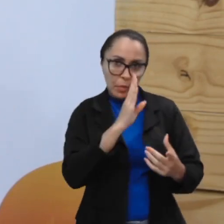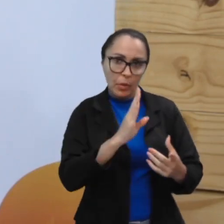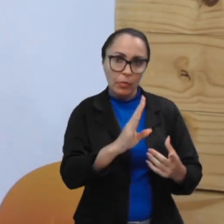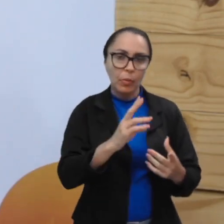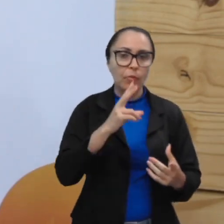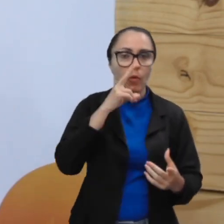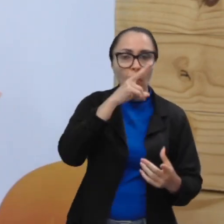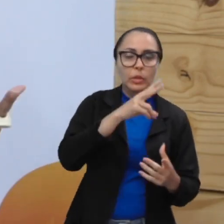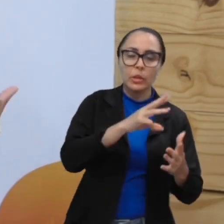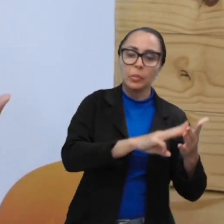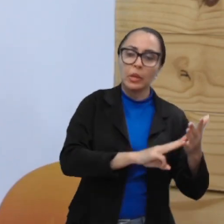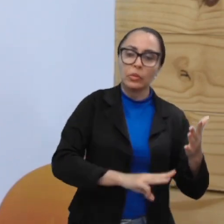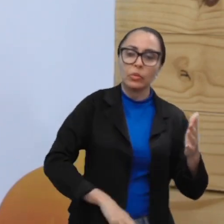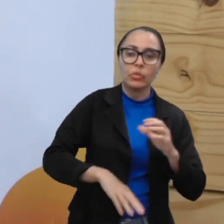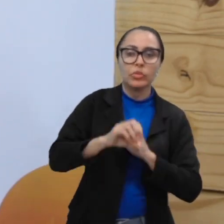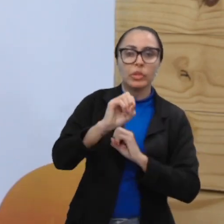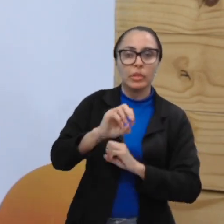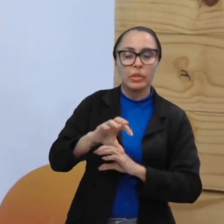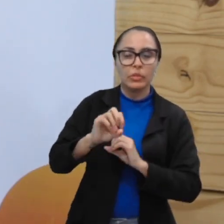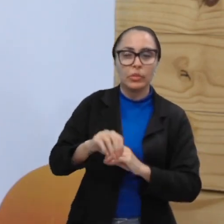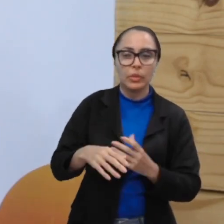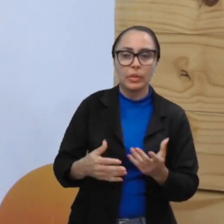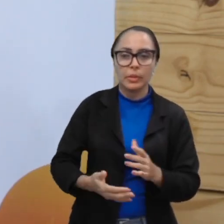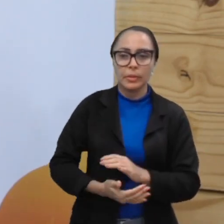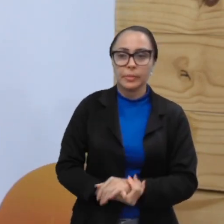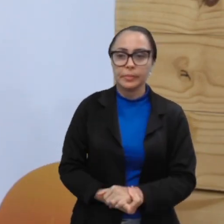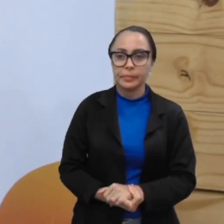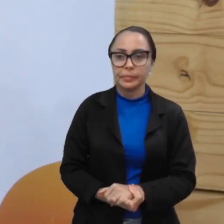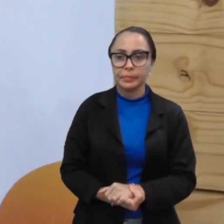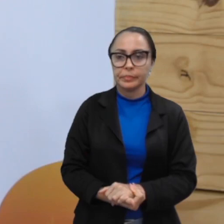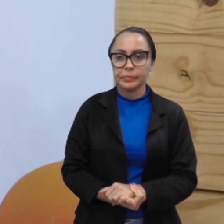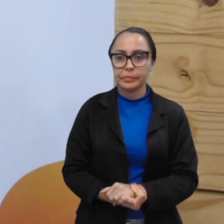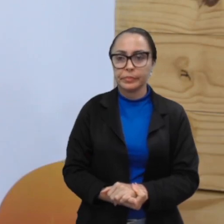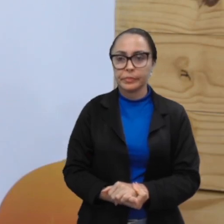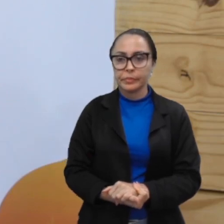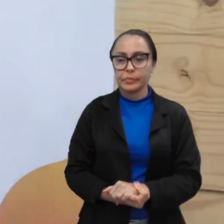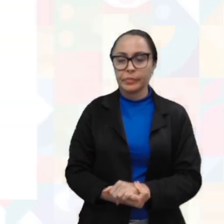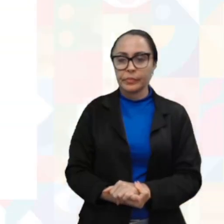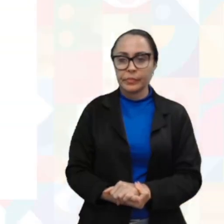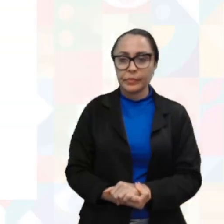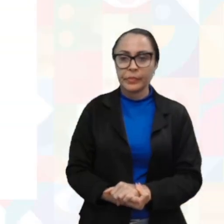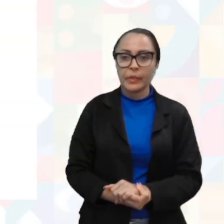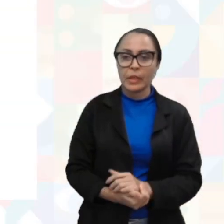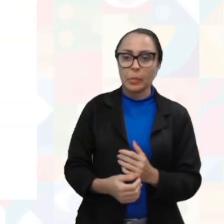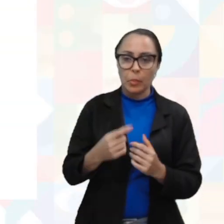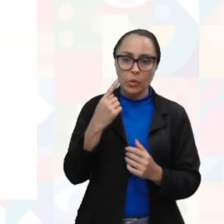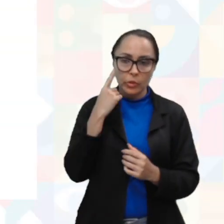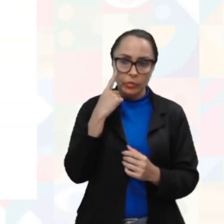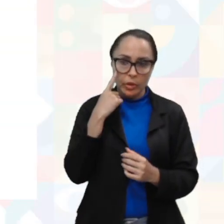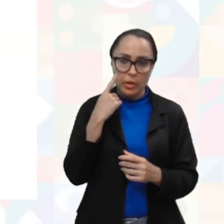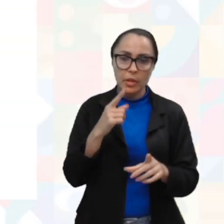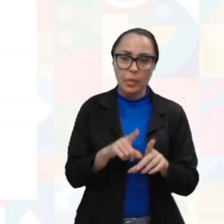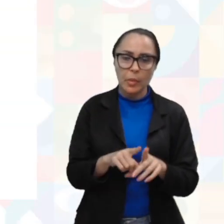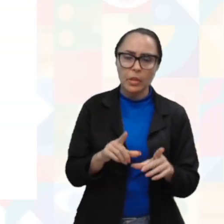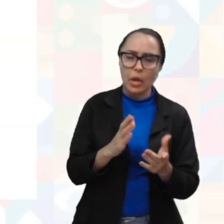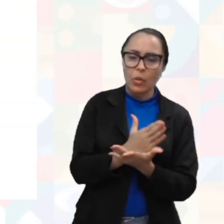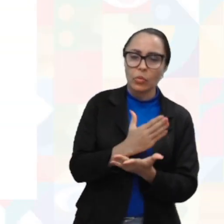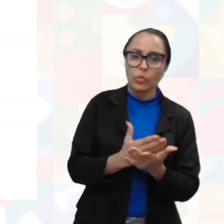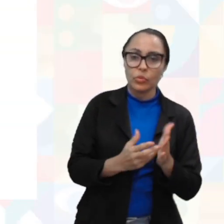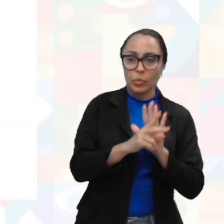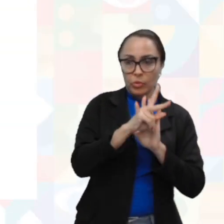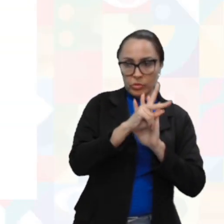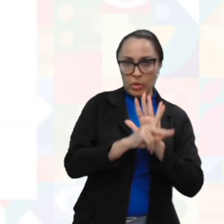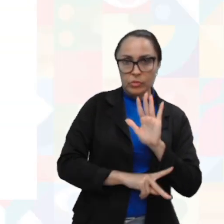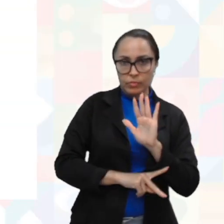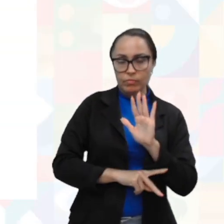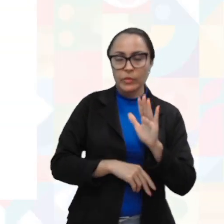na metodologia de ensino dessa escola. Aqui, né, a gente pode ver alguns dos projetos que